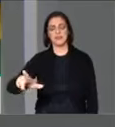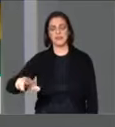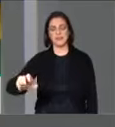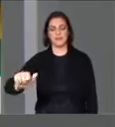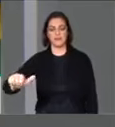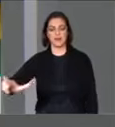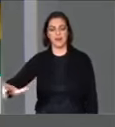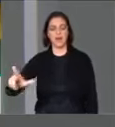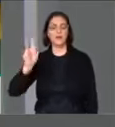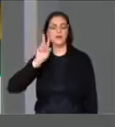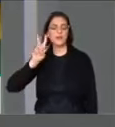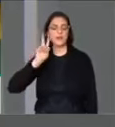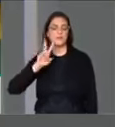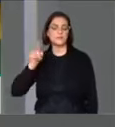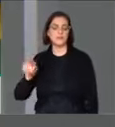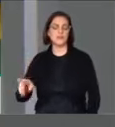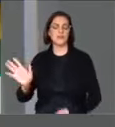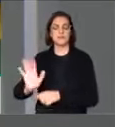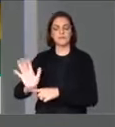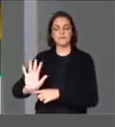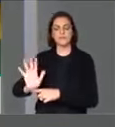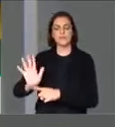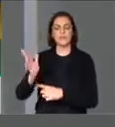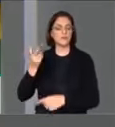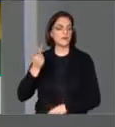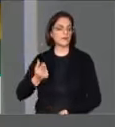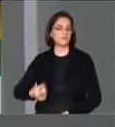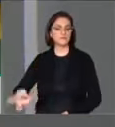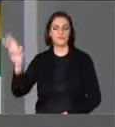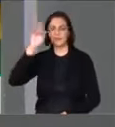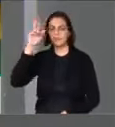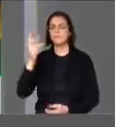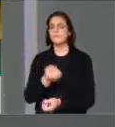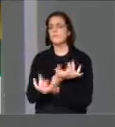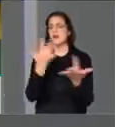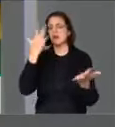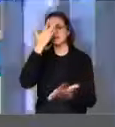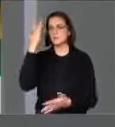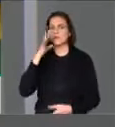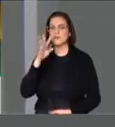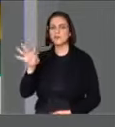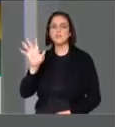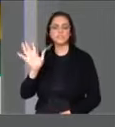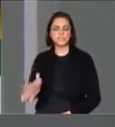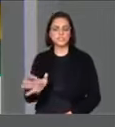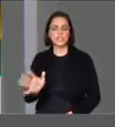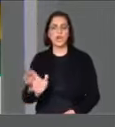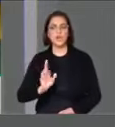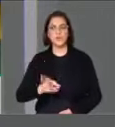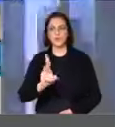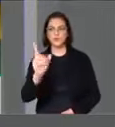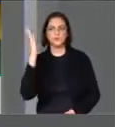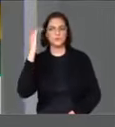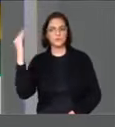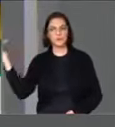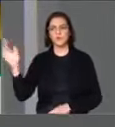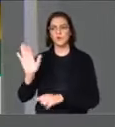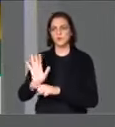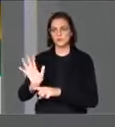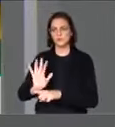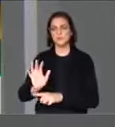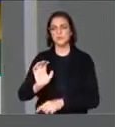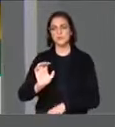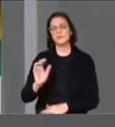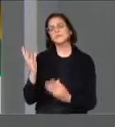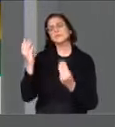nos imortalizou com esse filme, que já foi visto por milhões de pessoas pelo mundo inteiro e continua sendo.